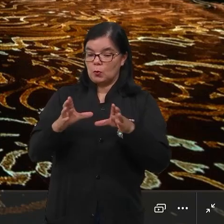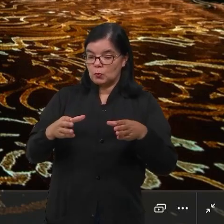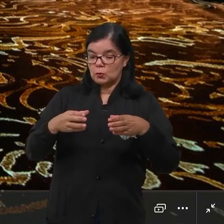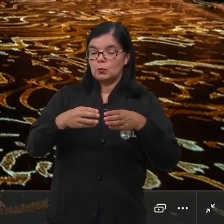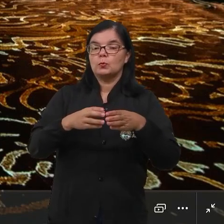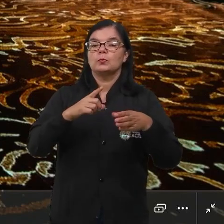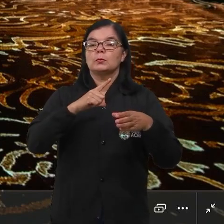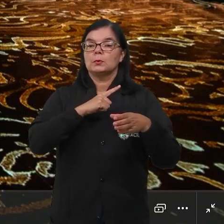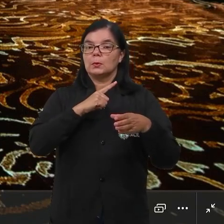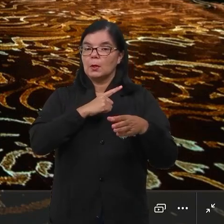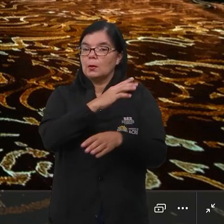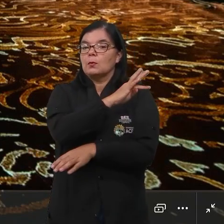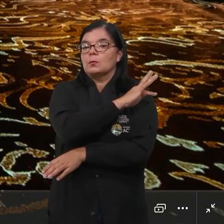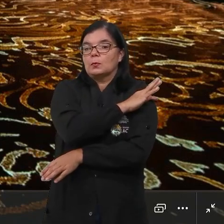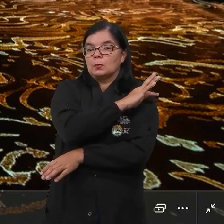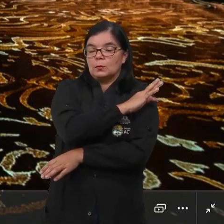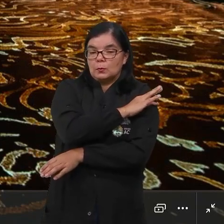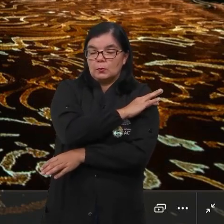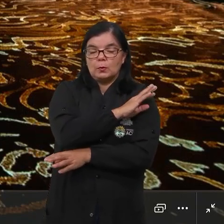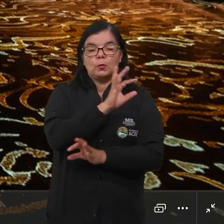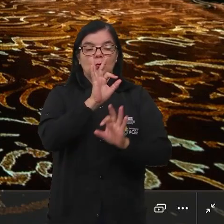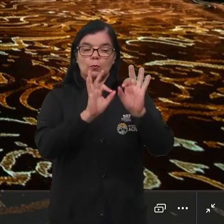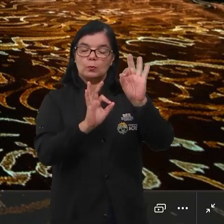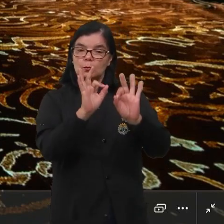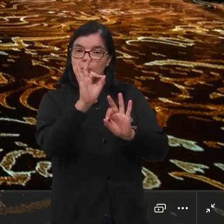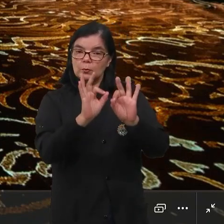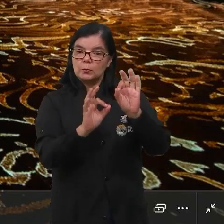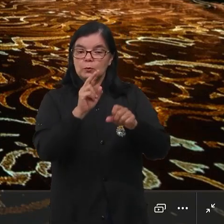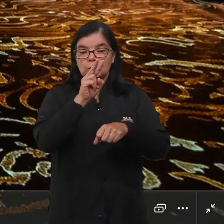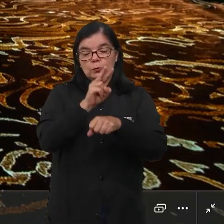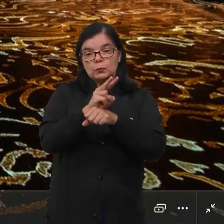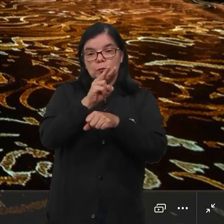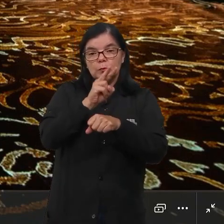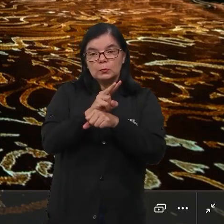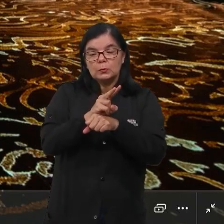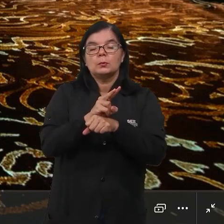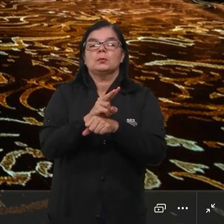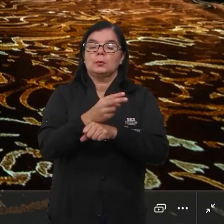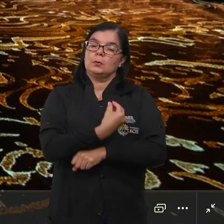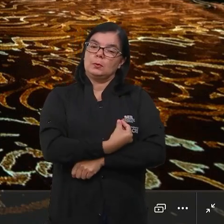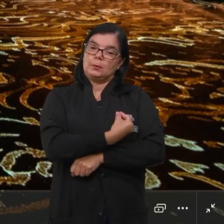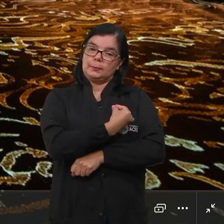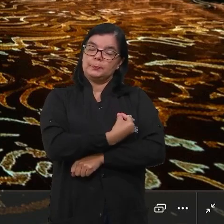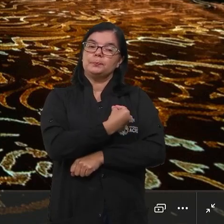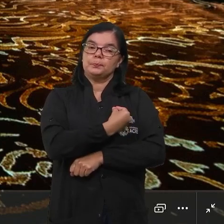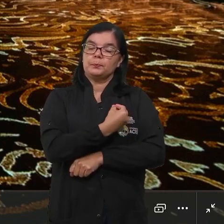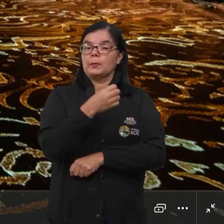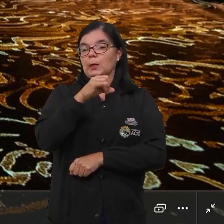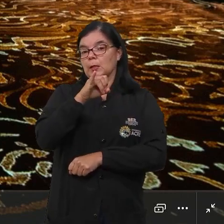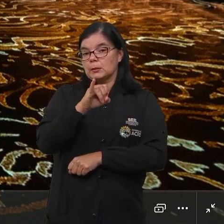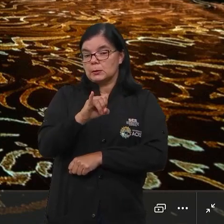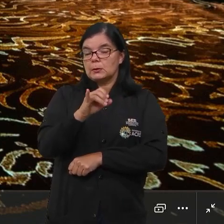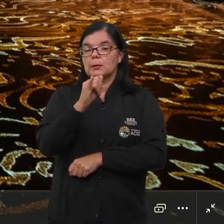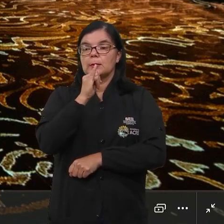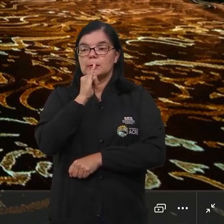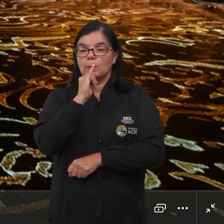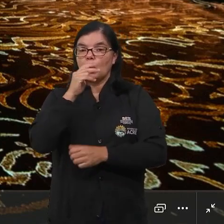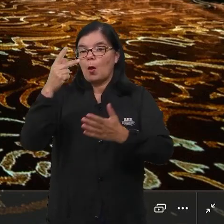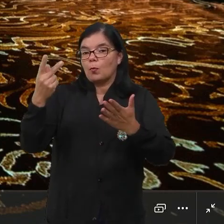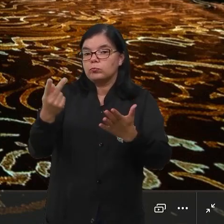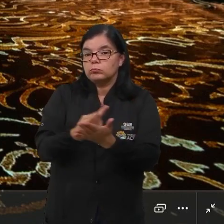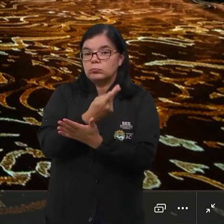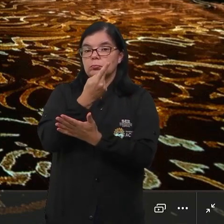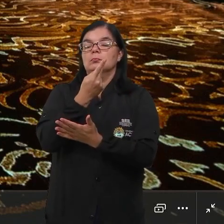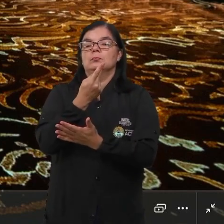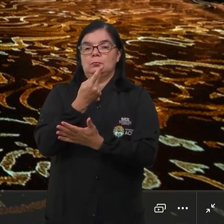curadoria tem, então o técnico, montadores e conservadores participam dessa etapa. Se porventura acontecer